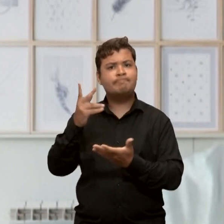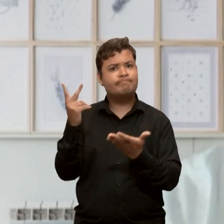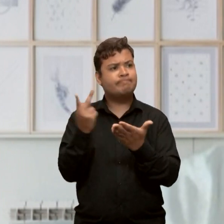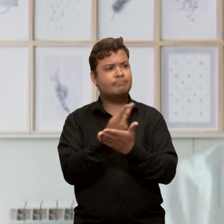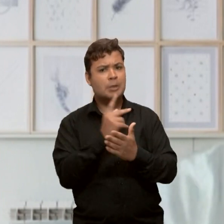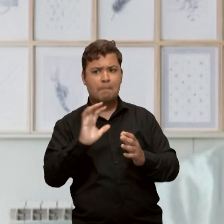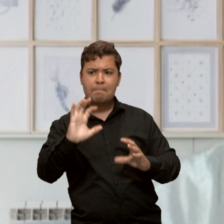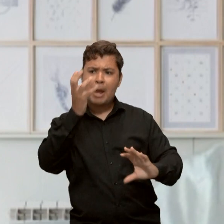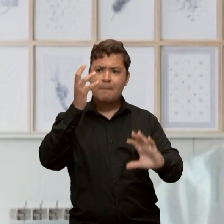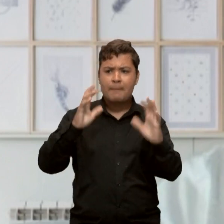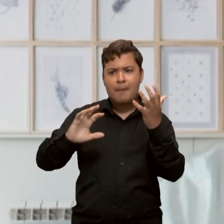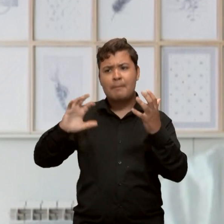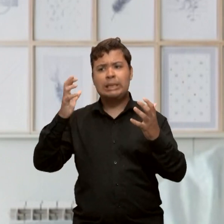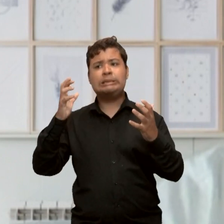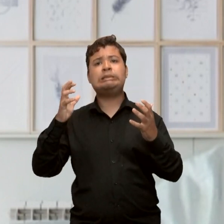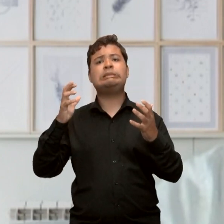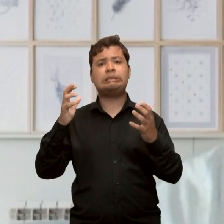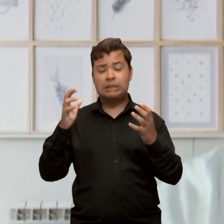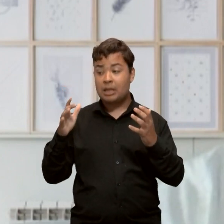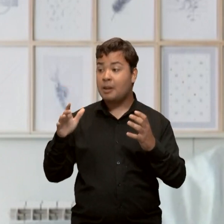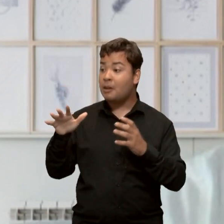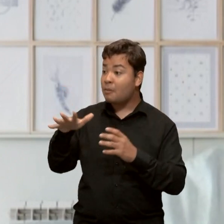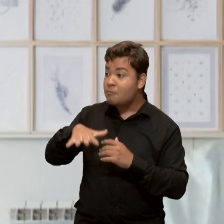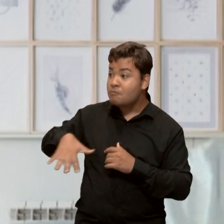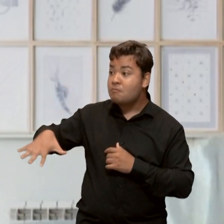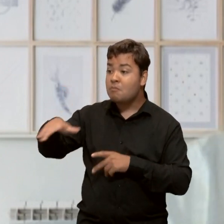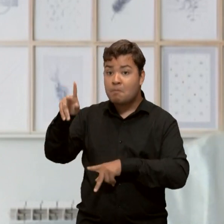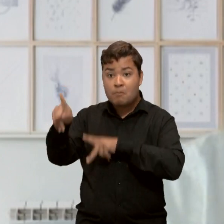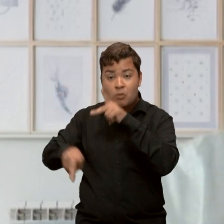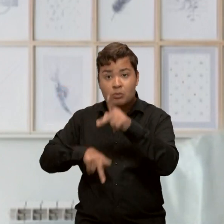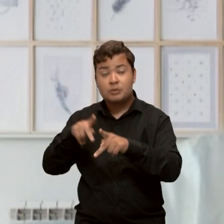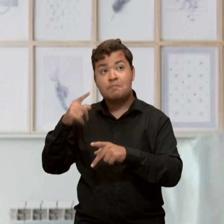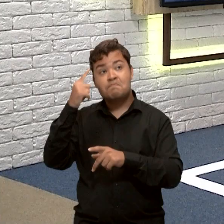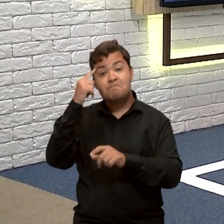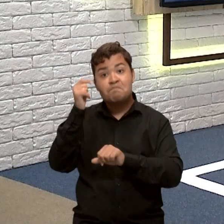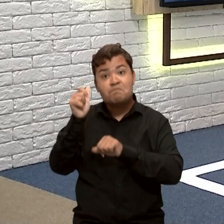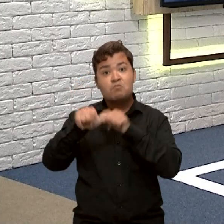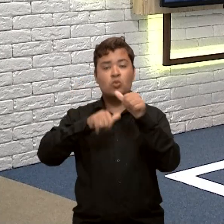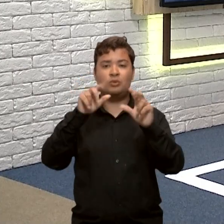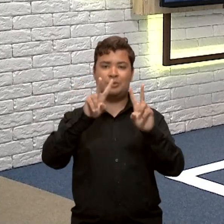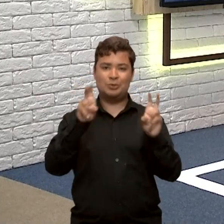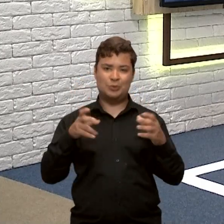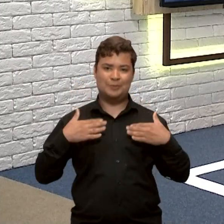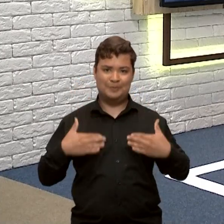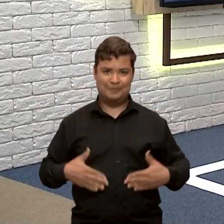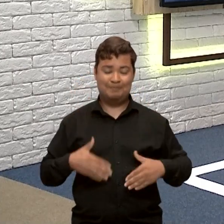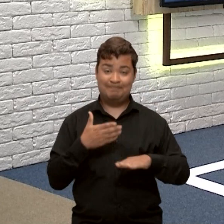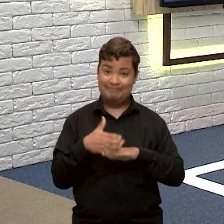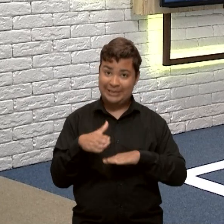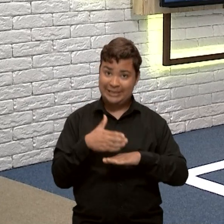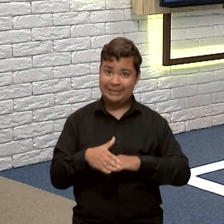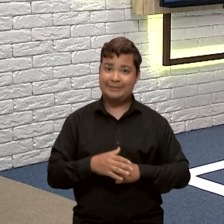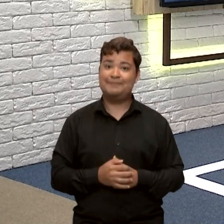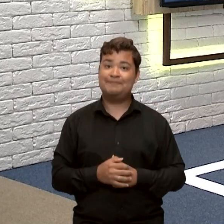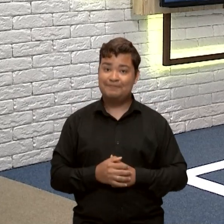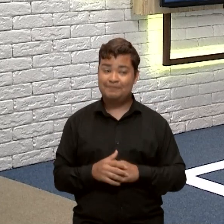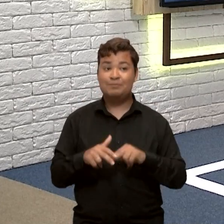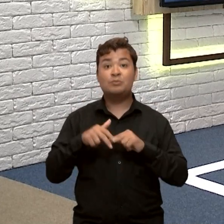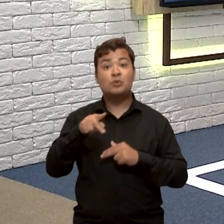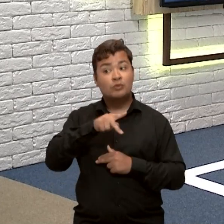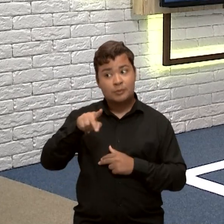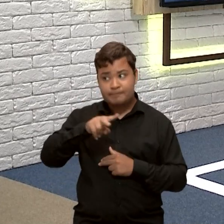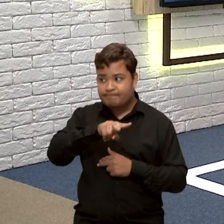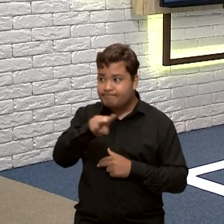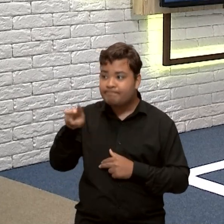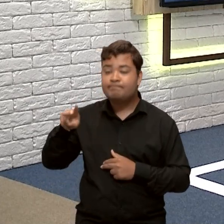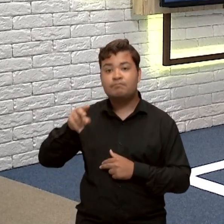na compreensão da população sobre as práticas da cultura corporal. E é esse o investimento que a Faculdade de Educação Física e Dança